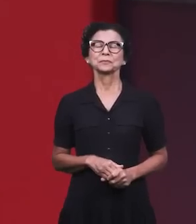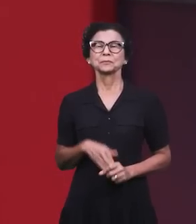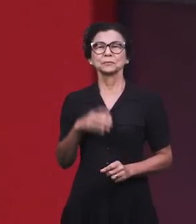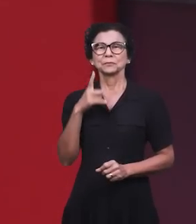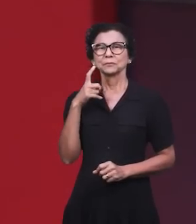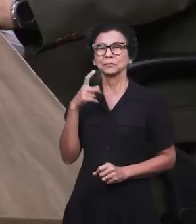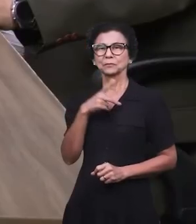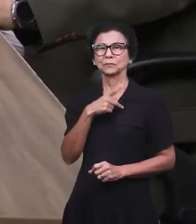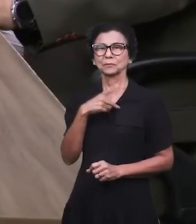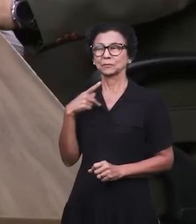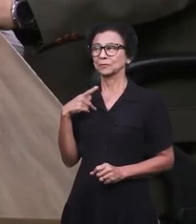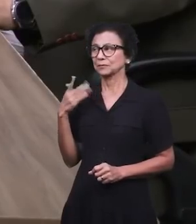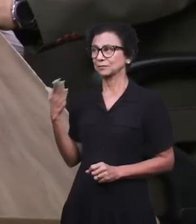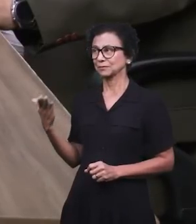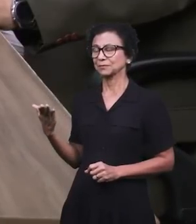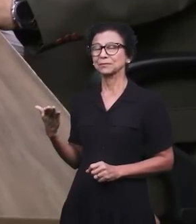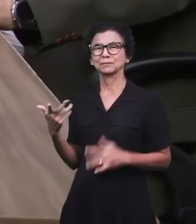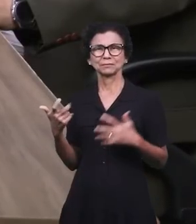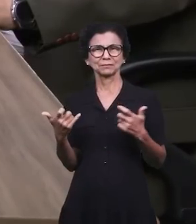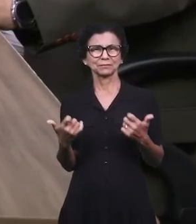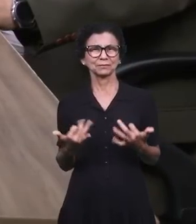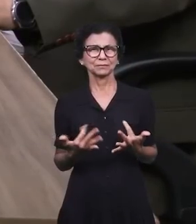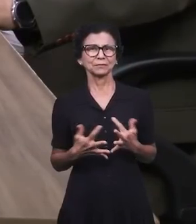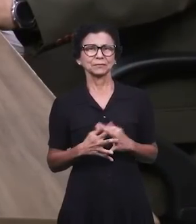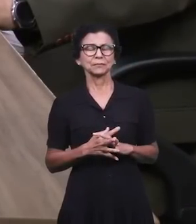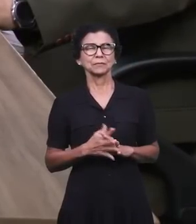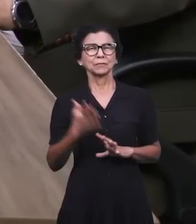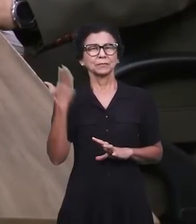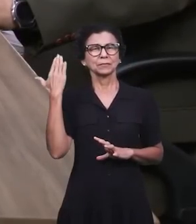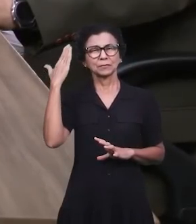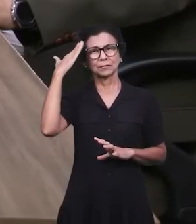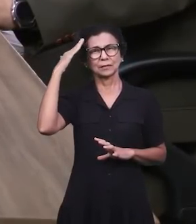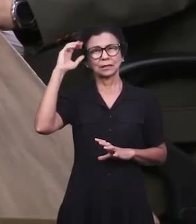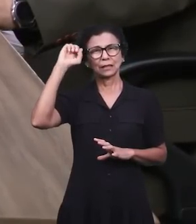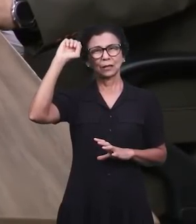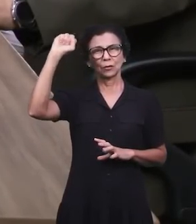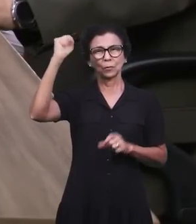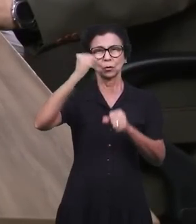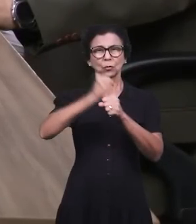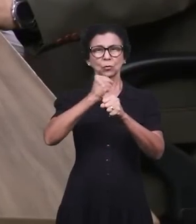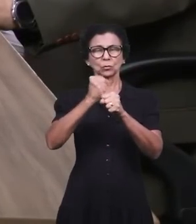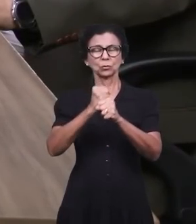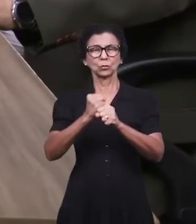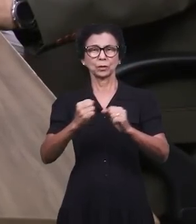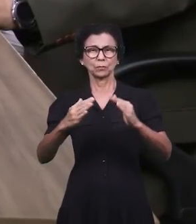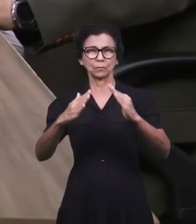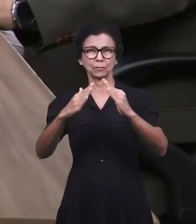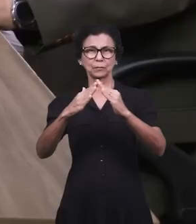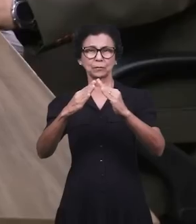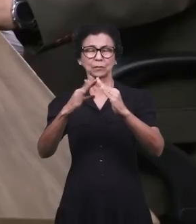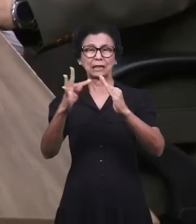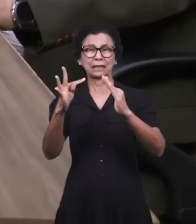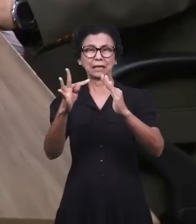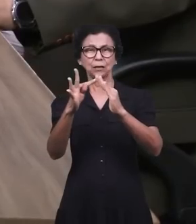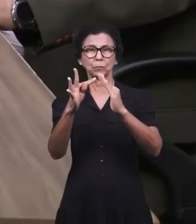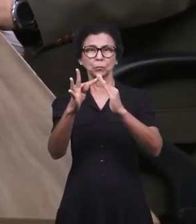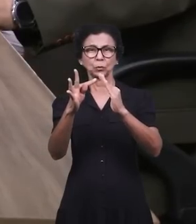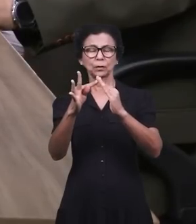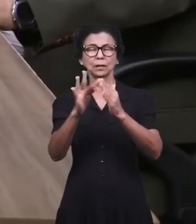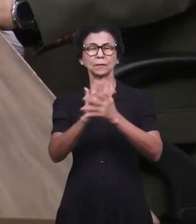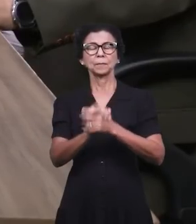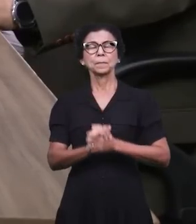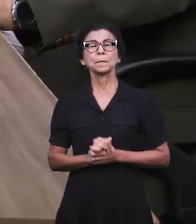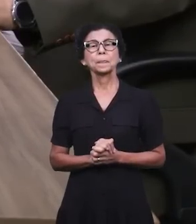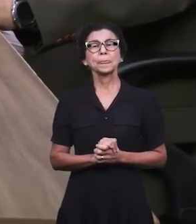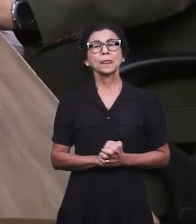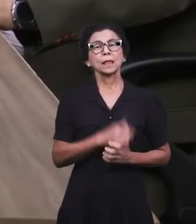Tiago aqui, ele falou do templo, o templo, né, de Salomão, quando Esdras ele vai restaurar o templo, né? E aí, antes